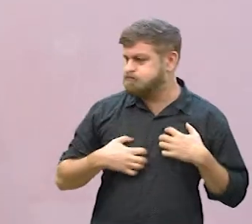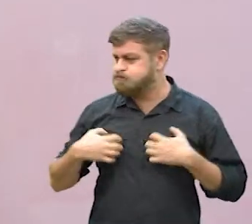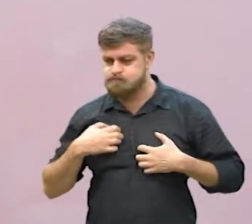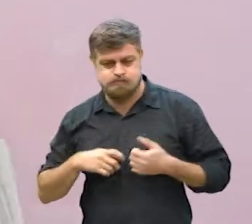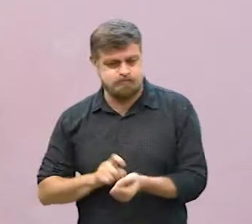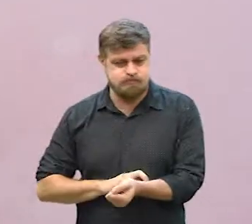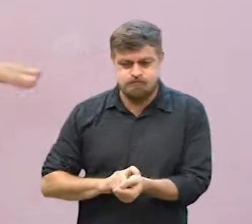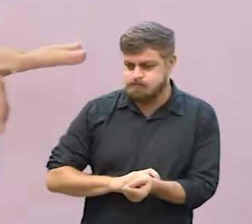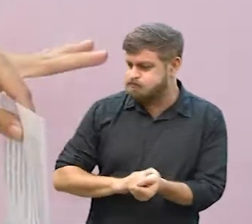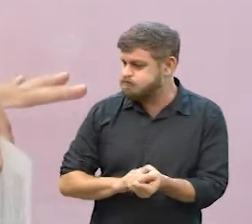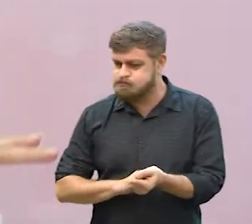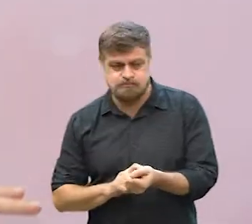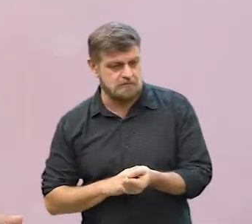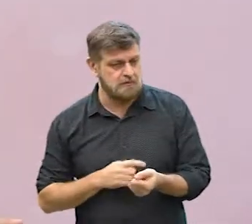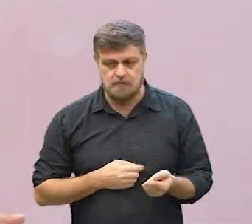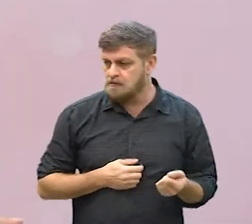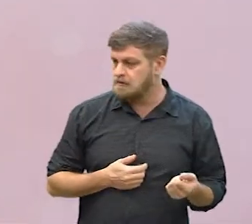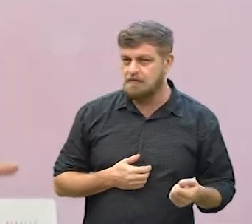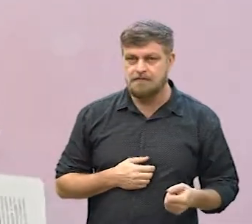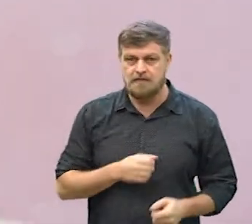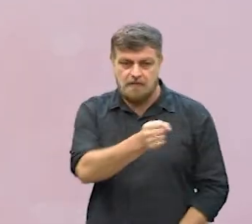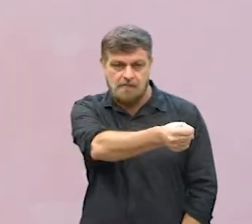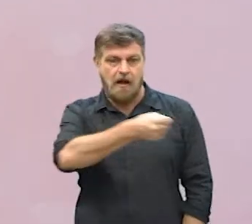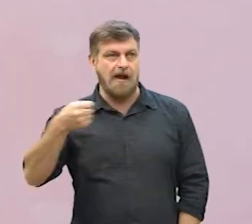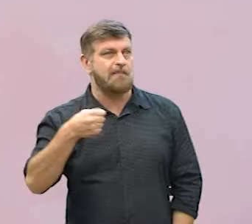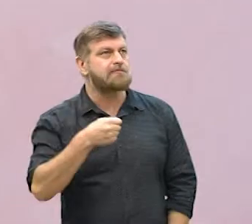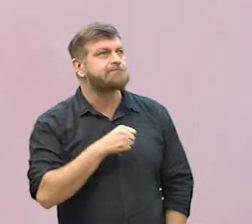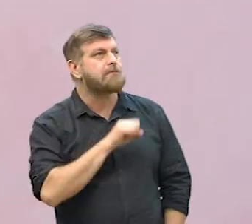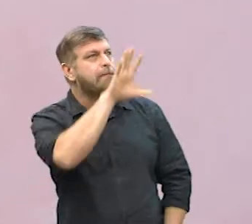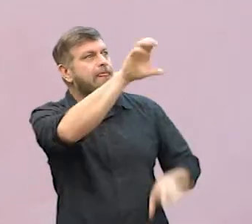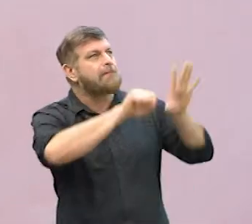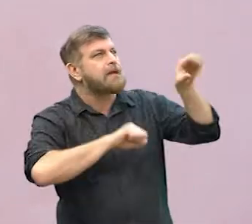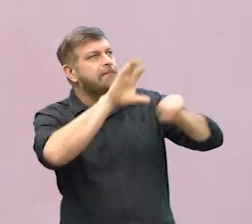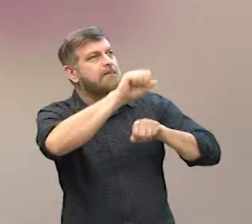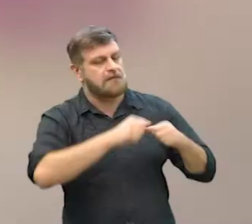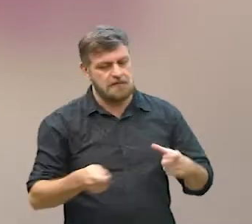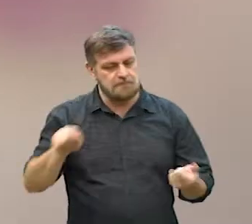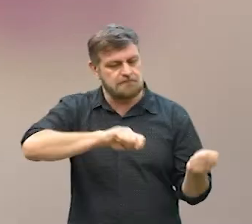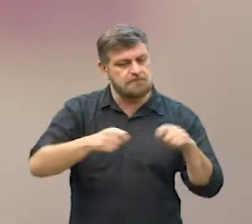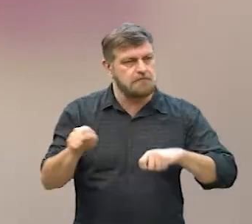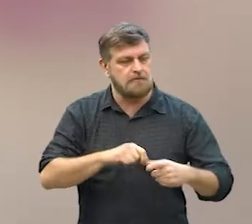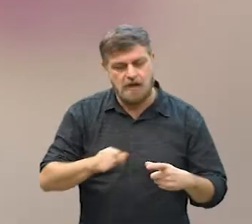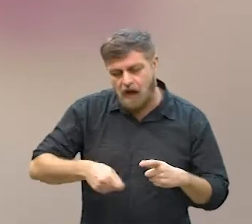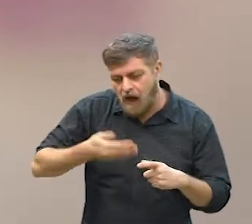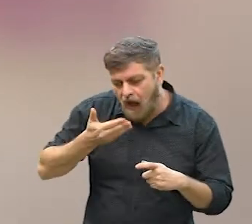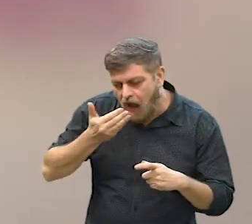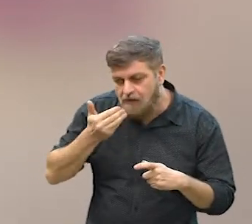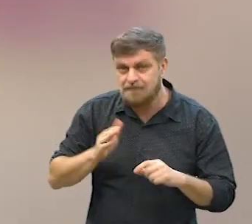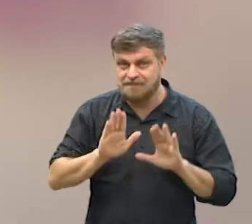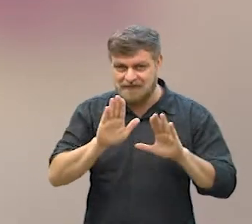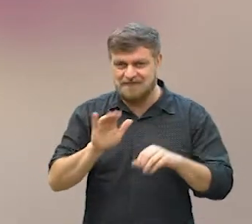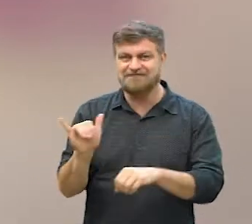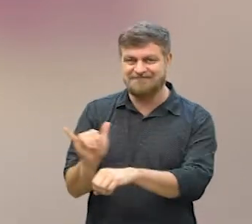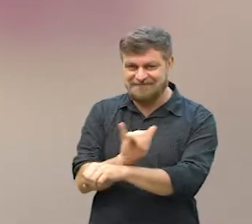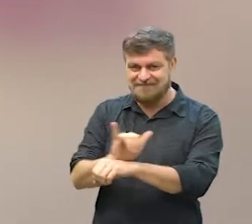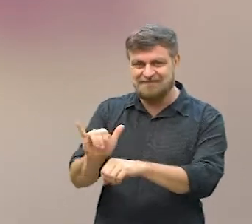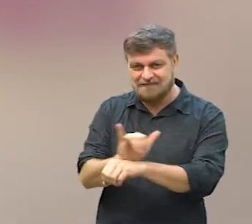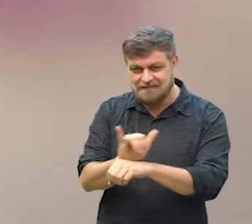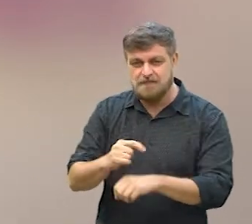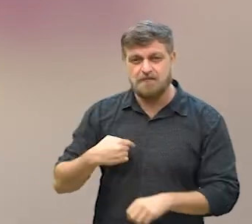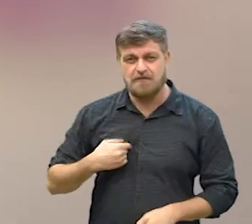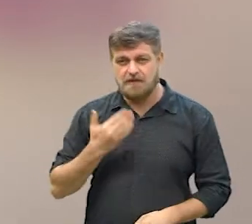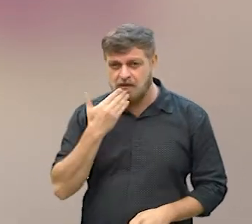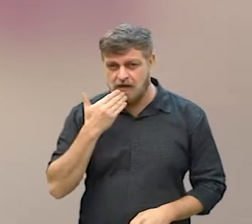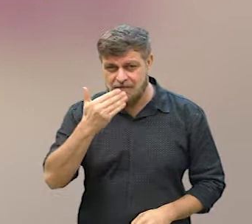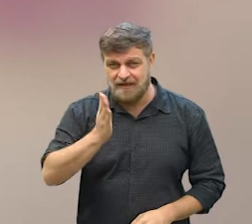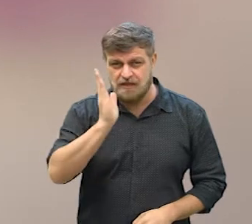fico nervosa porque eu não sei o que eu dou prioridade. Eu vou para a geladeira, e aí? Aí traz as estratégias, né? A gente